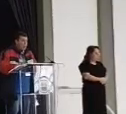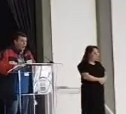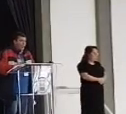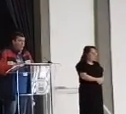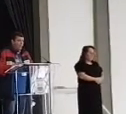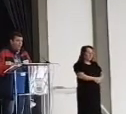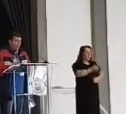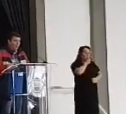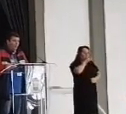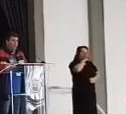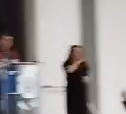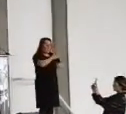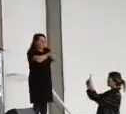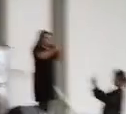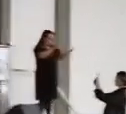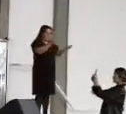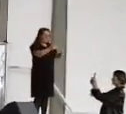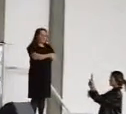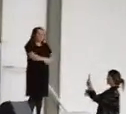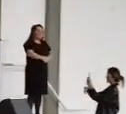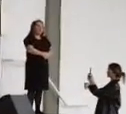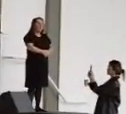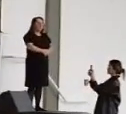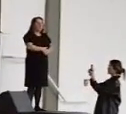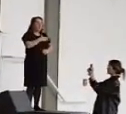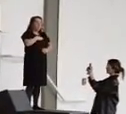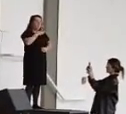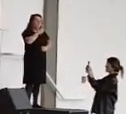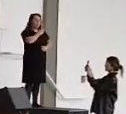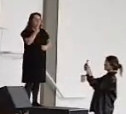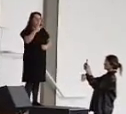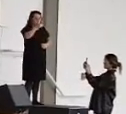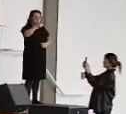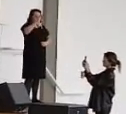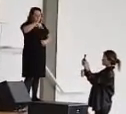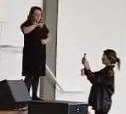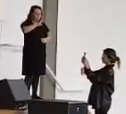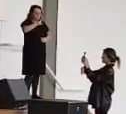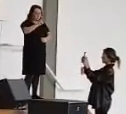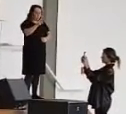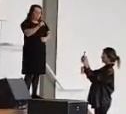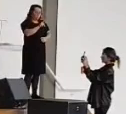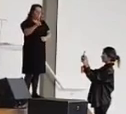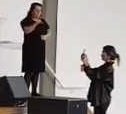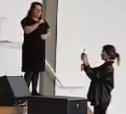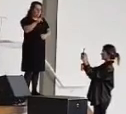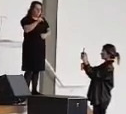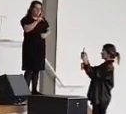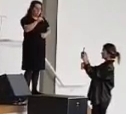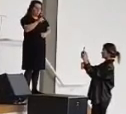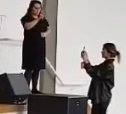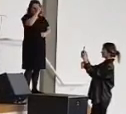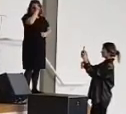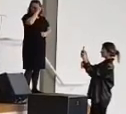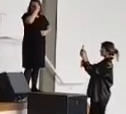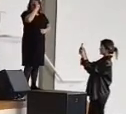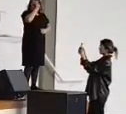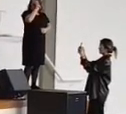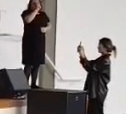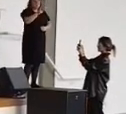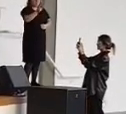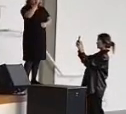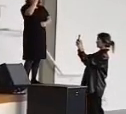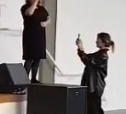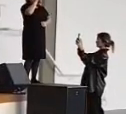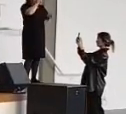Boa tarde a todos! Boa tarde! Meu nome é André, sou professor de História, sou historiador,